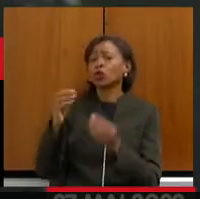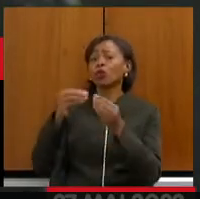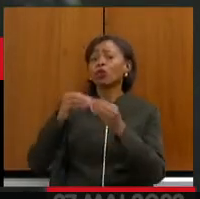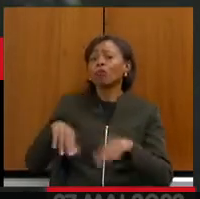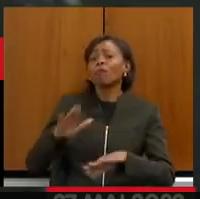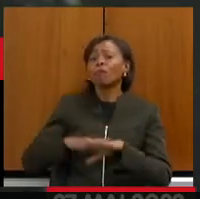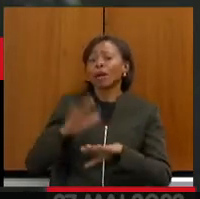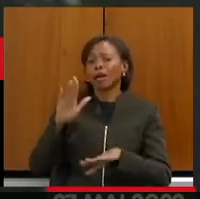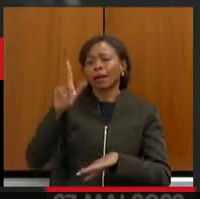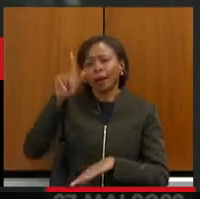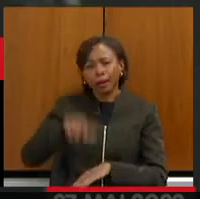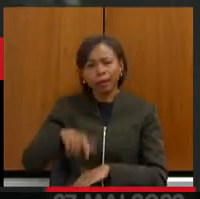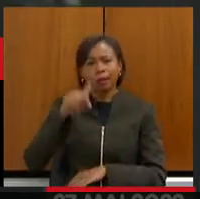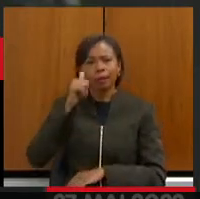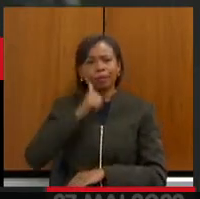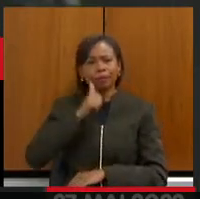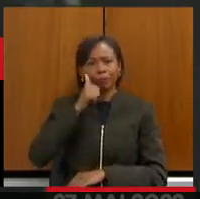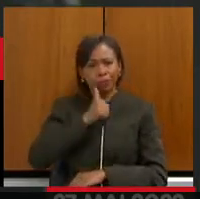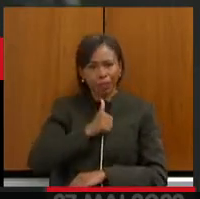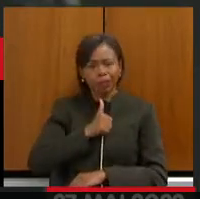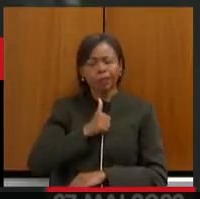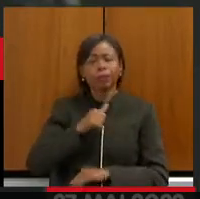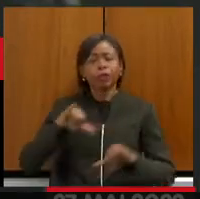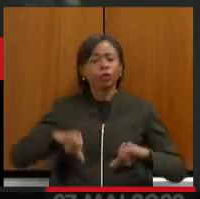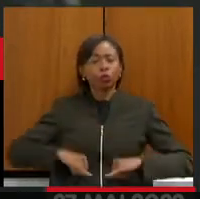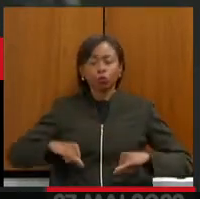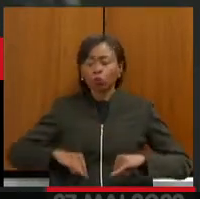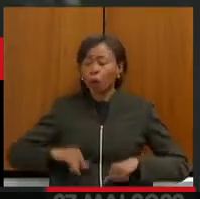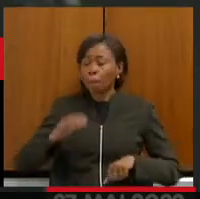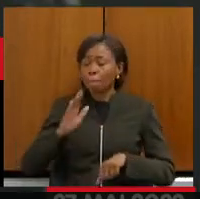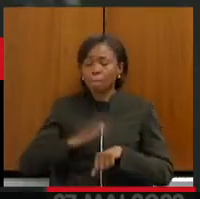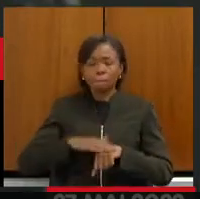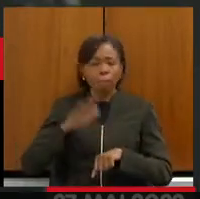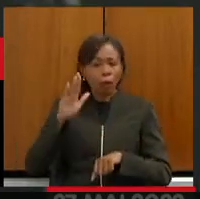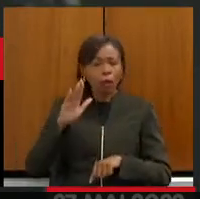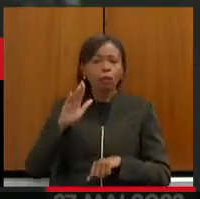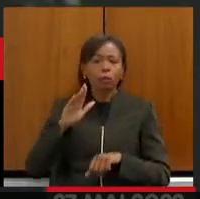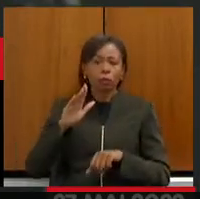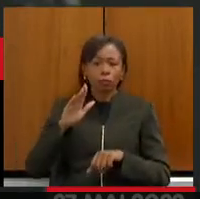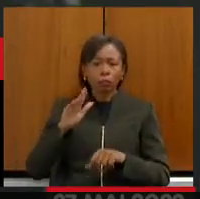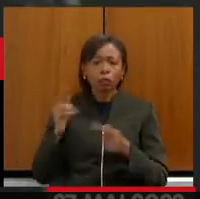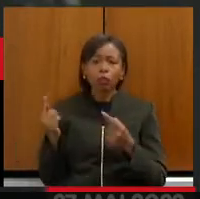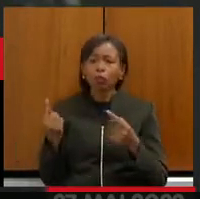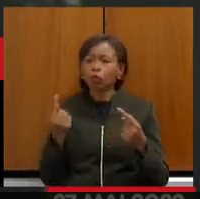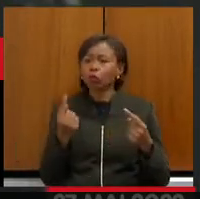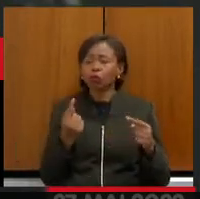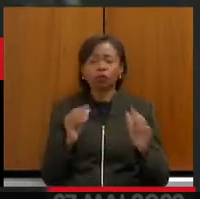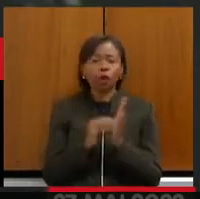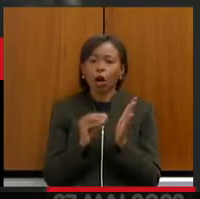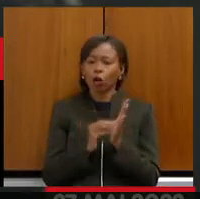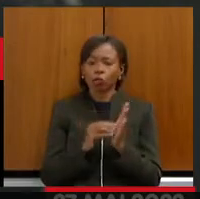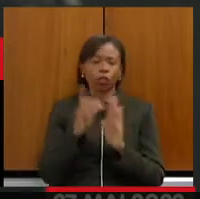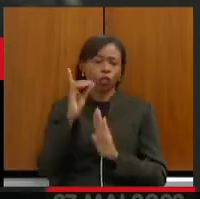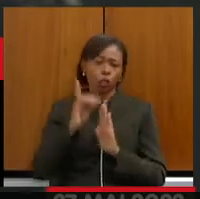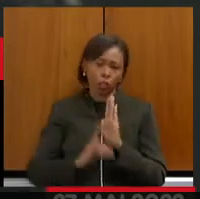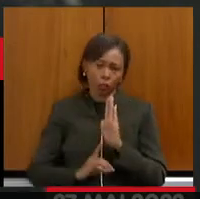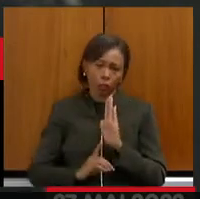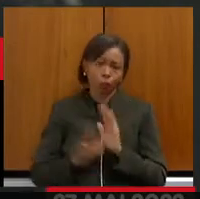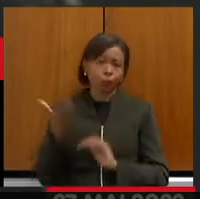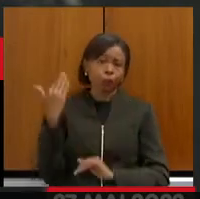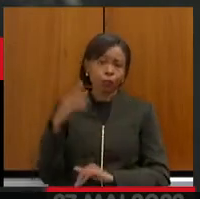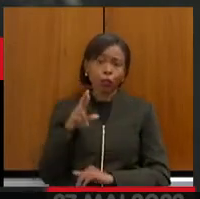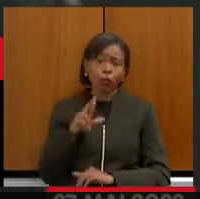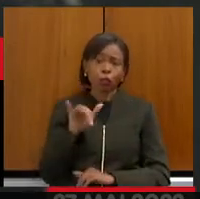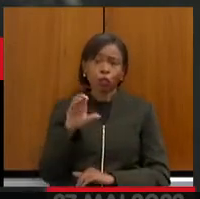mulheres Quem são os que mais sofrem violações de direito no crime da Bacia do Rio Doce as